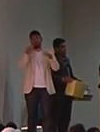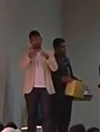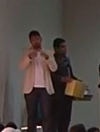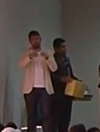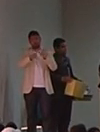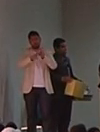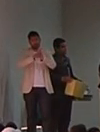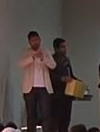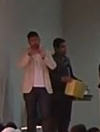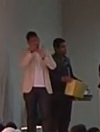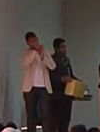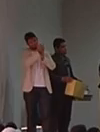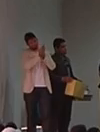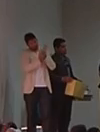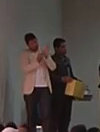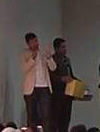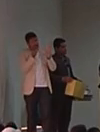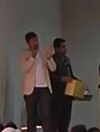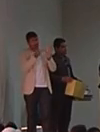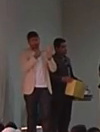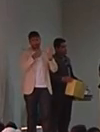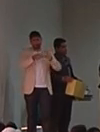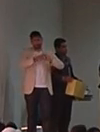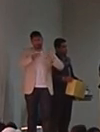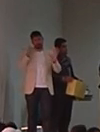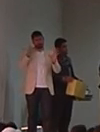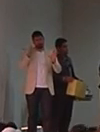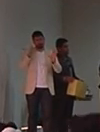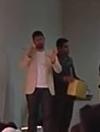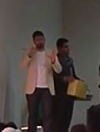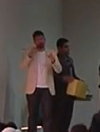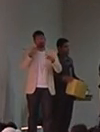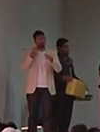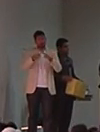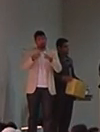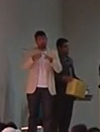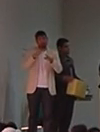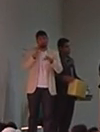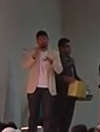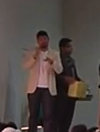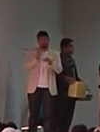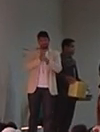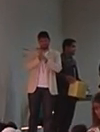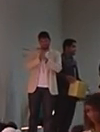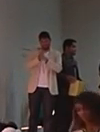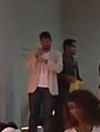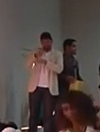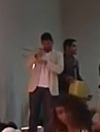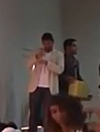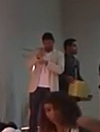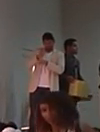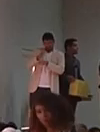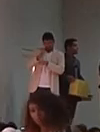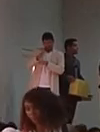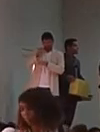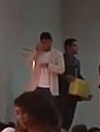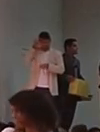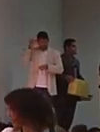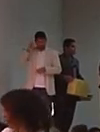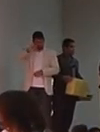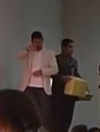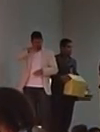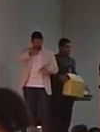11.892, visto durante 7 anos de IFPE, a prática tem sido a centralização